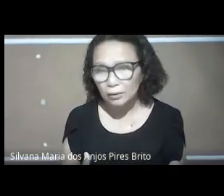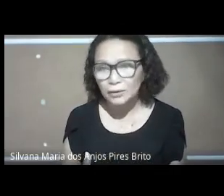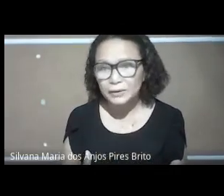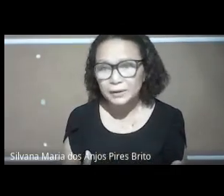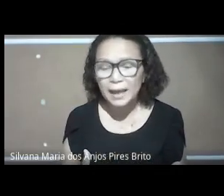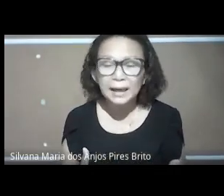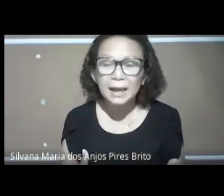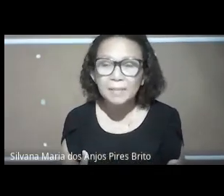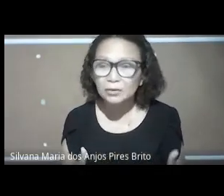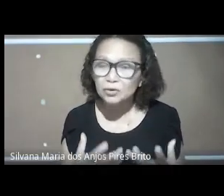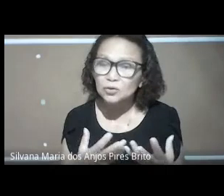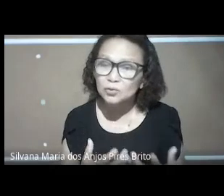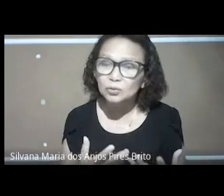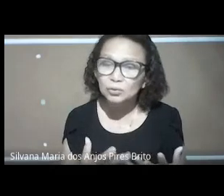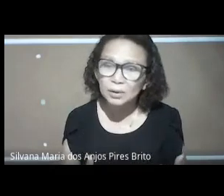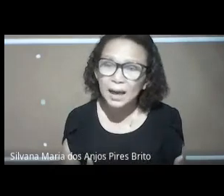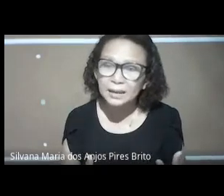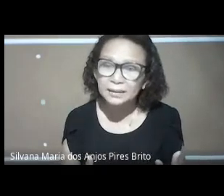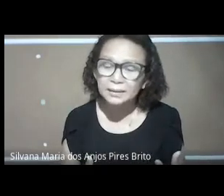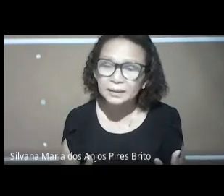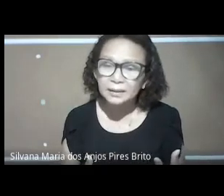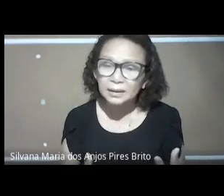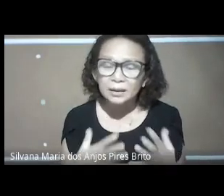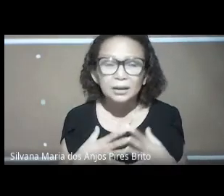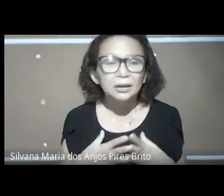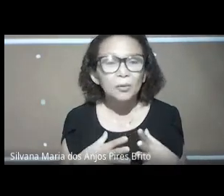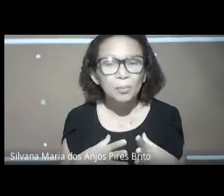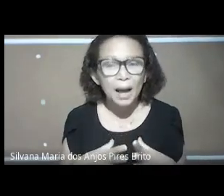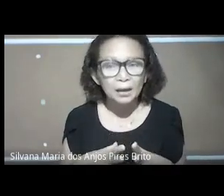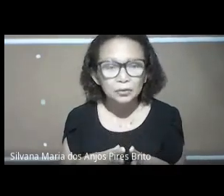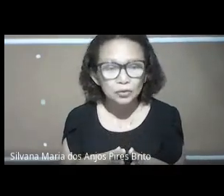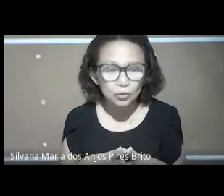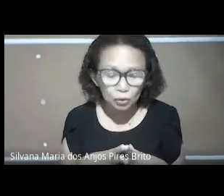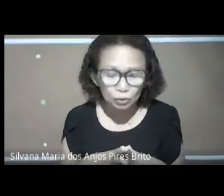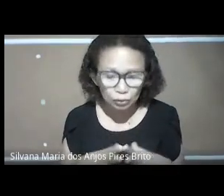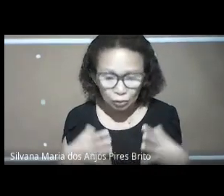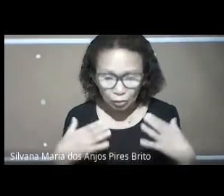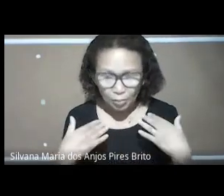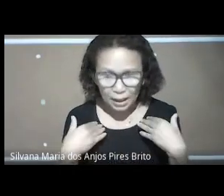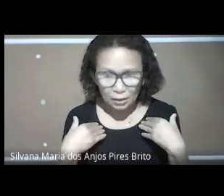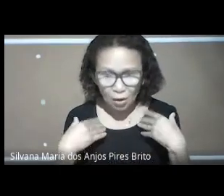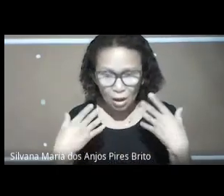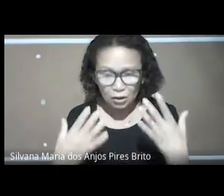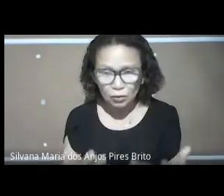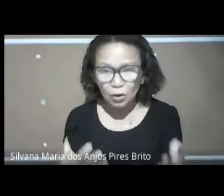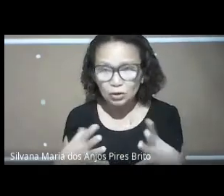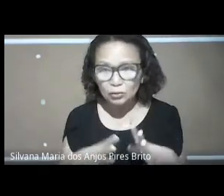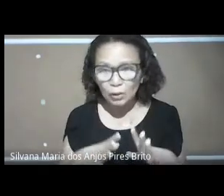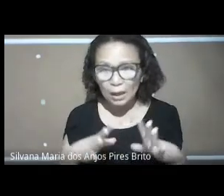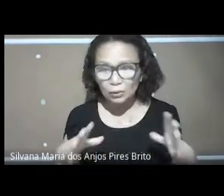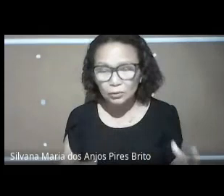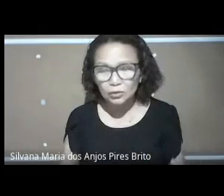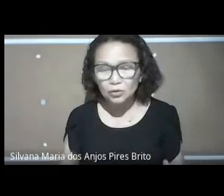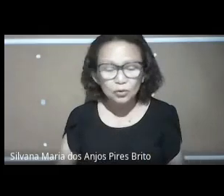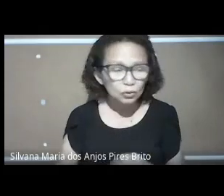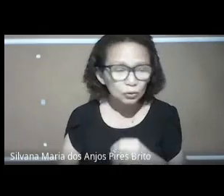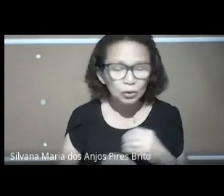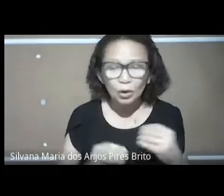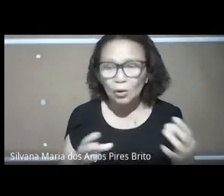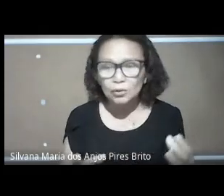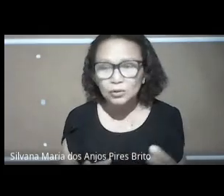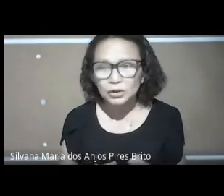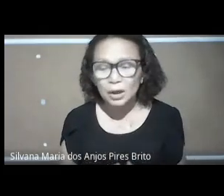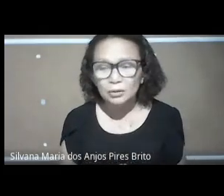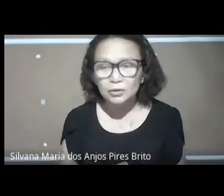gente considera elementos culturais. Então, para o surdo, para nós, hoje, o aluno